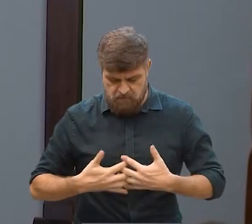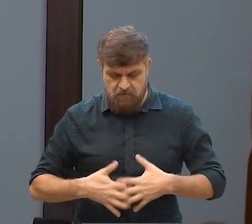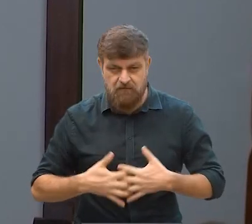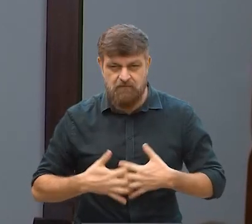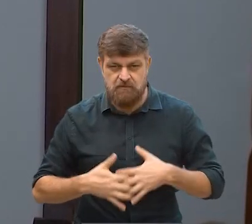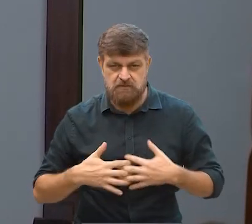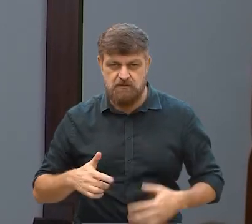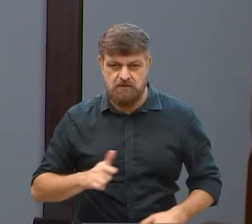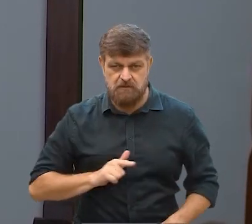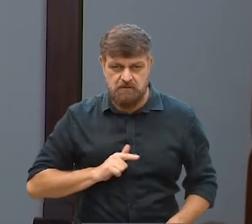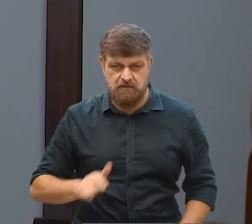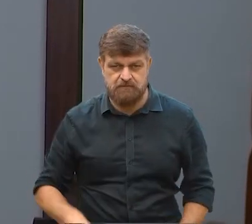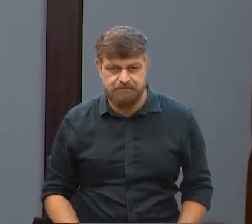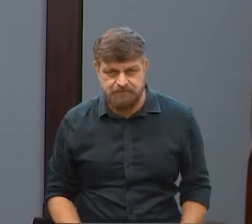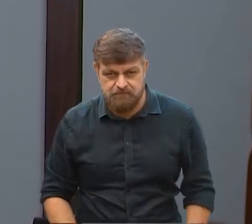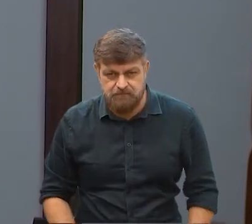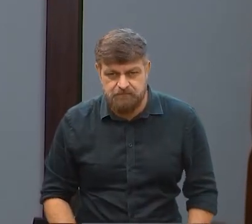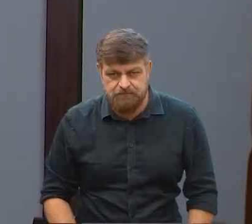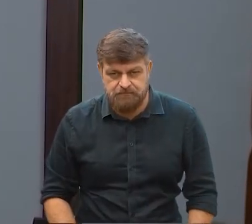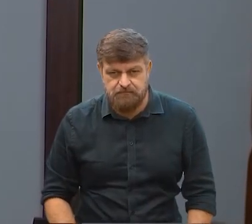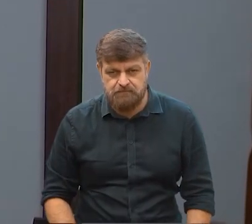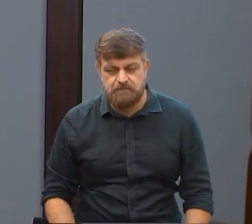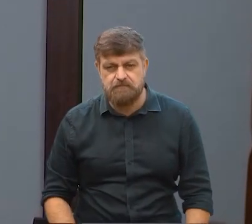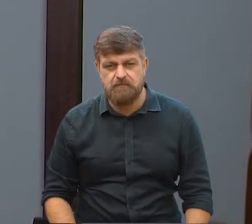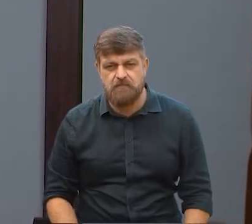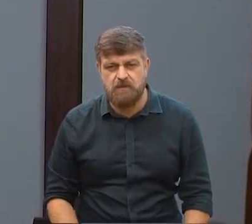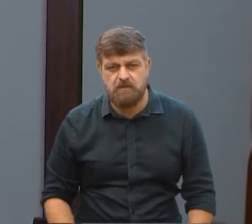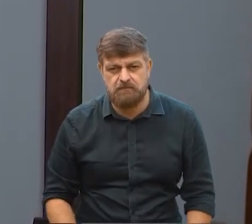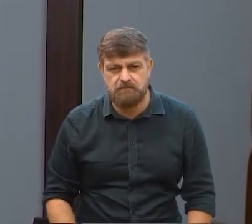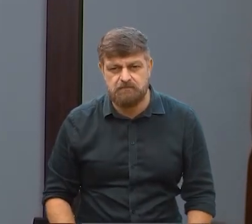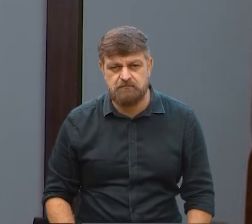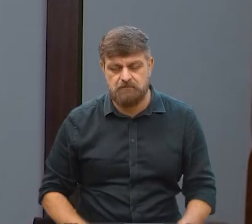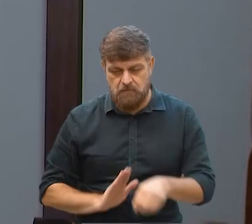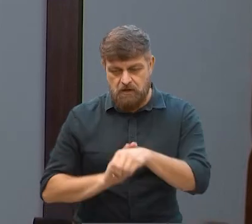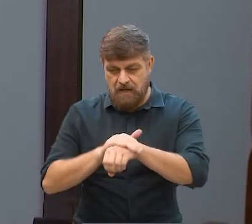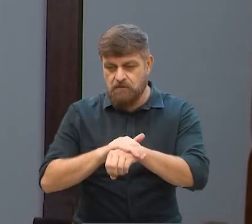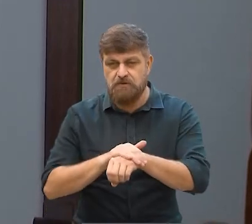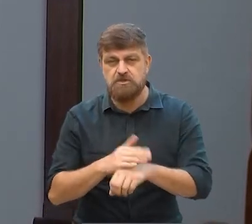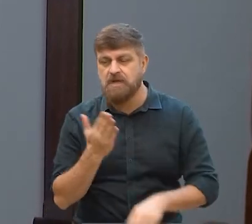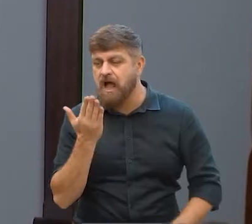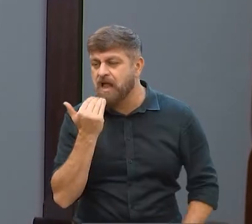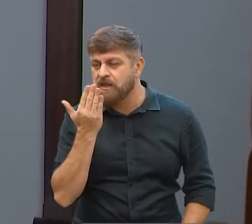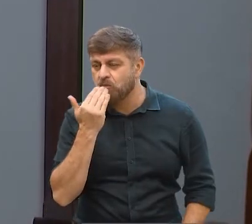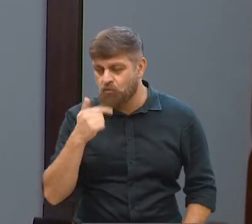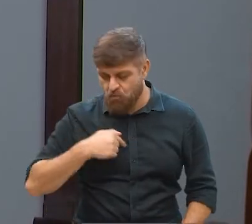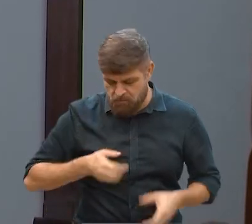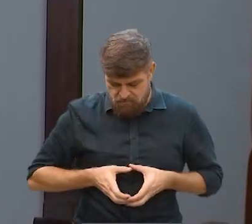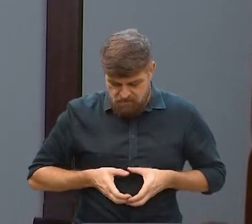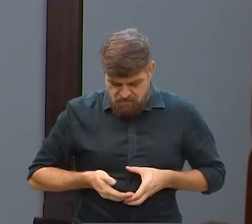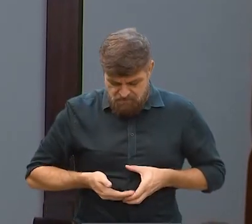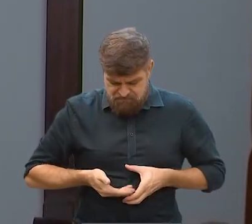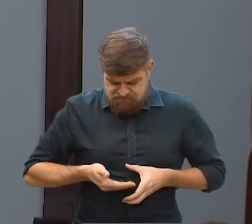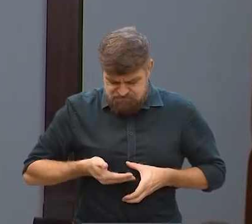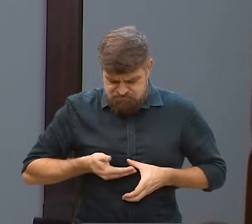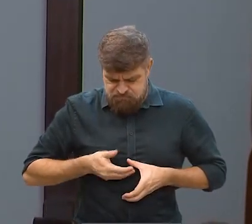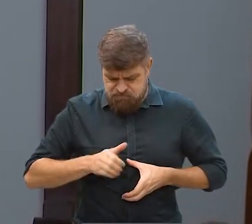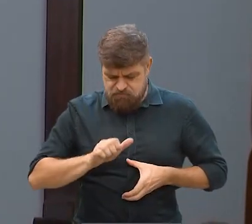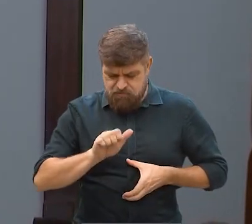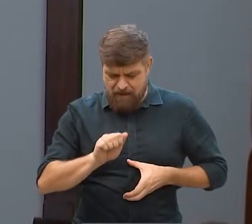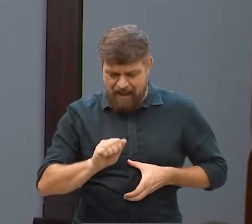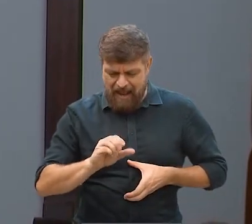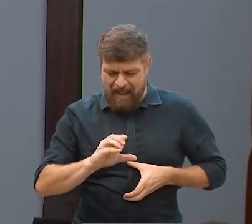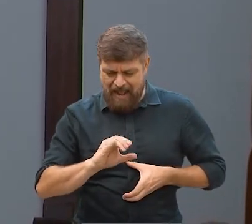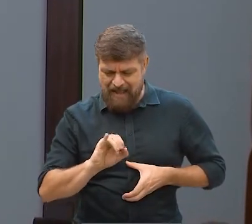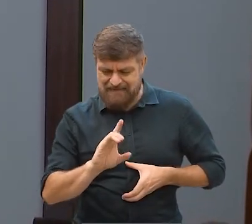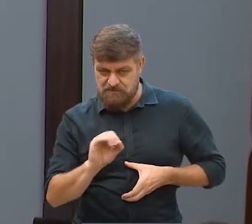como um alcalino antiácido, entre parênteses. Então de noite não se come e tem mais ácido. Por isso quem tem, por exemplo,